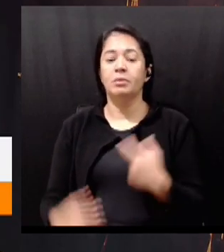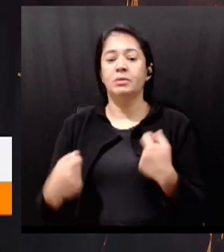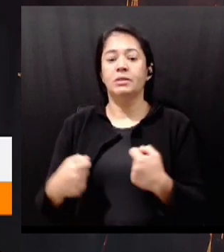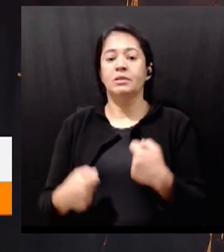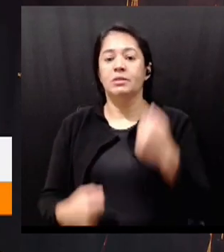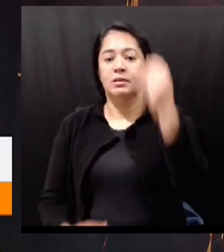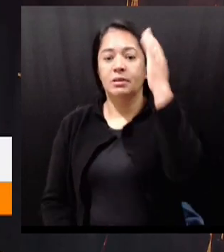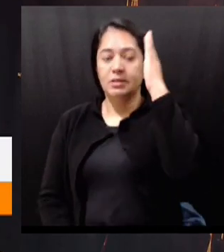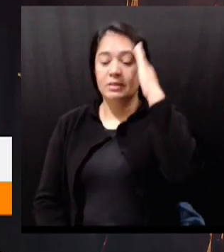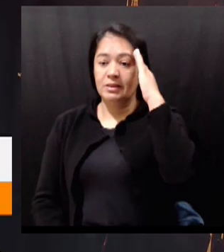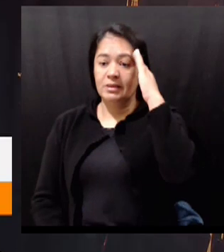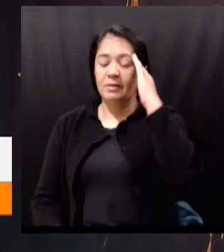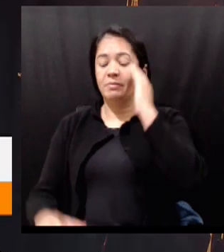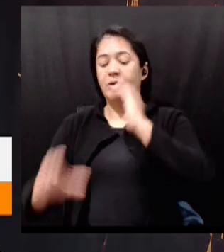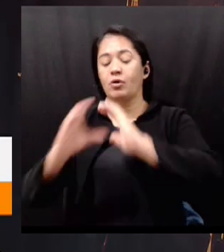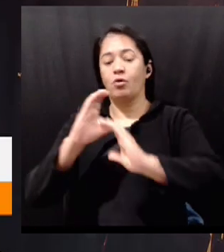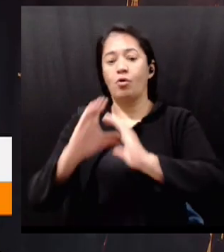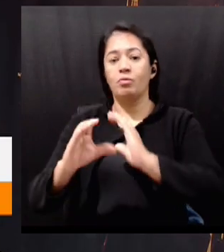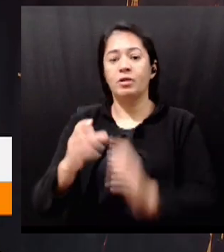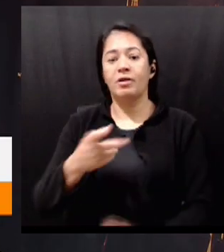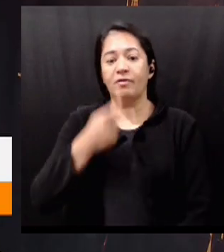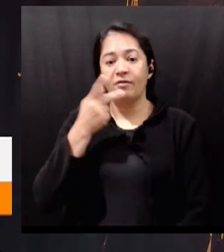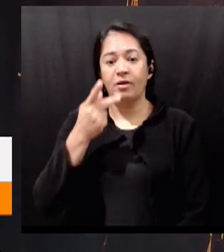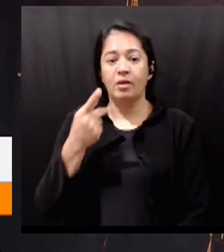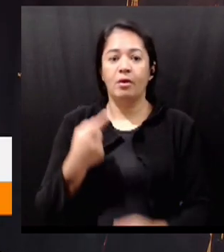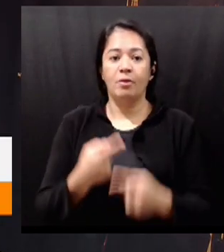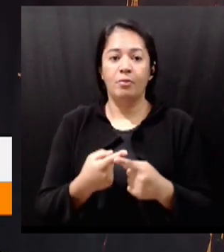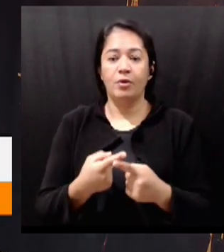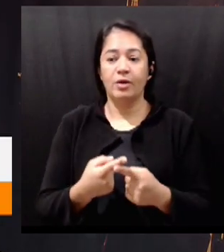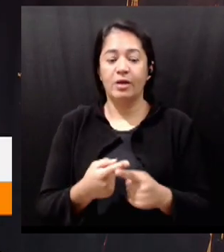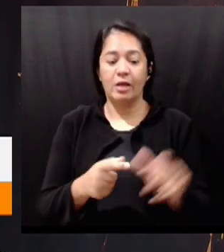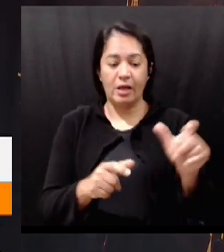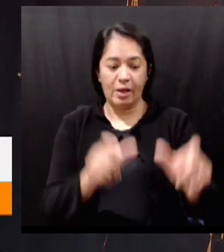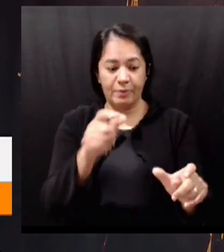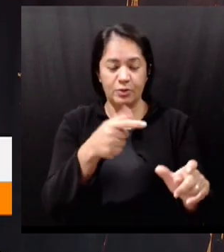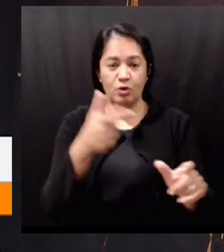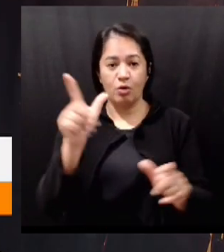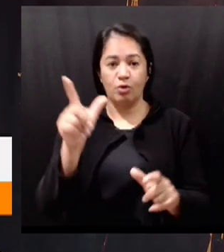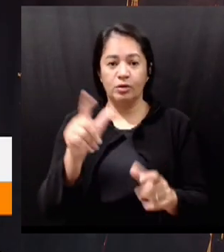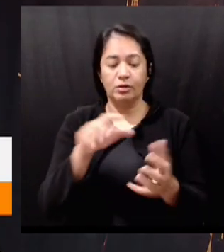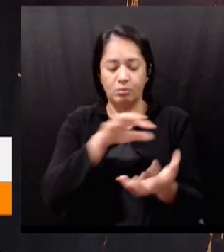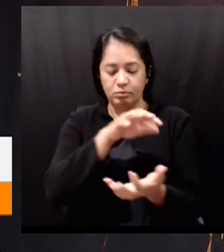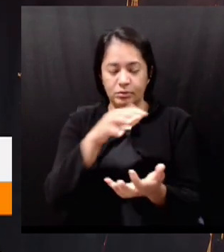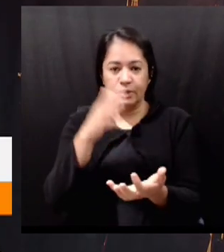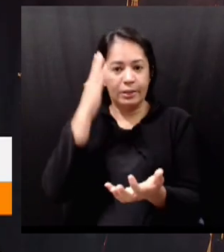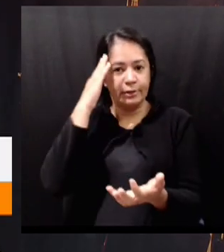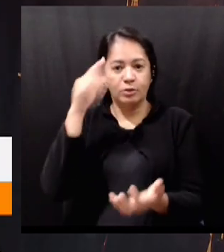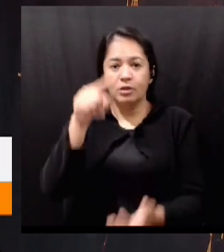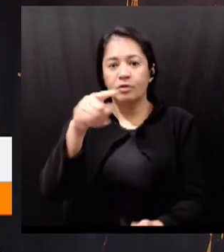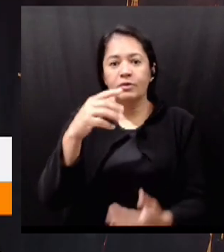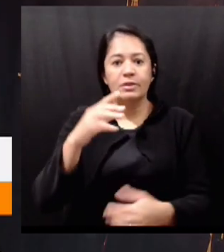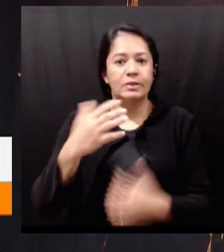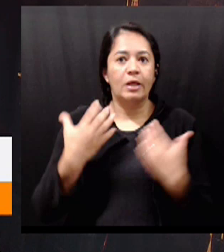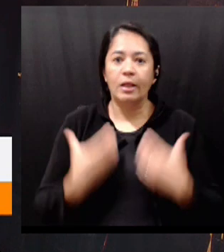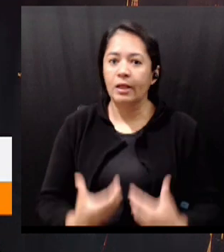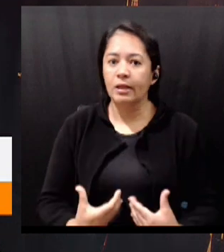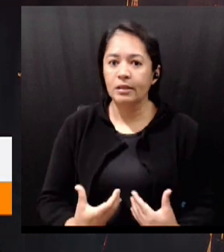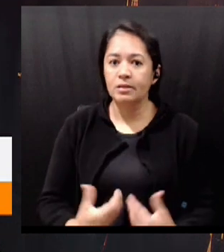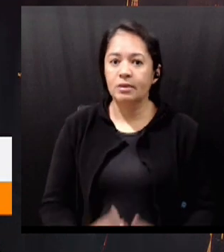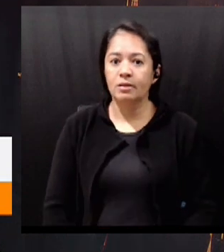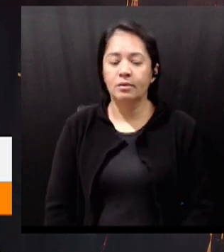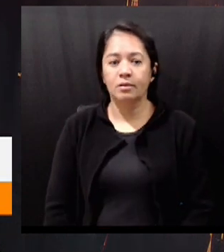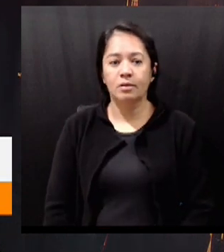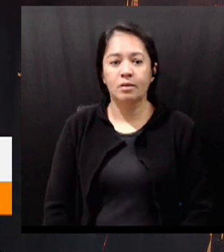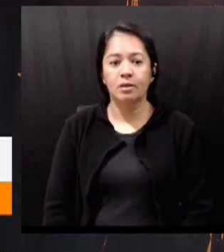precisa saber falar. Até porque a outra pessoa vai ter uma bola de cristal, ela não sabe que você está sobrecarregada, porque se você dá conta de